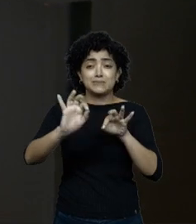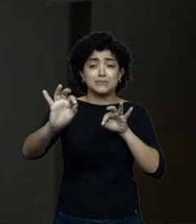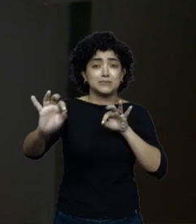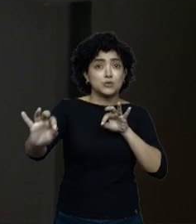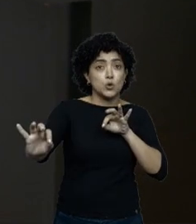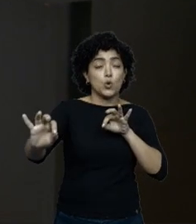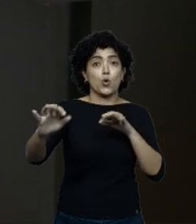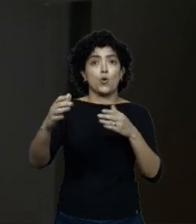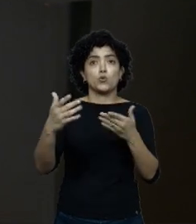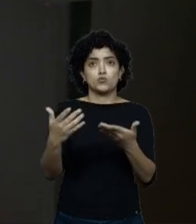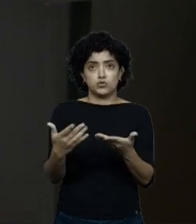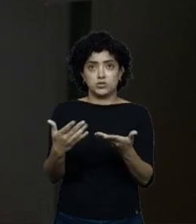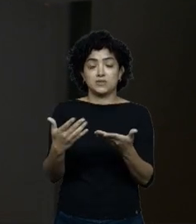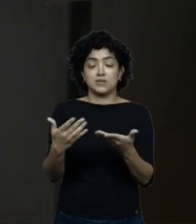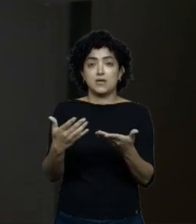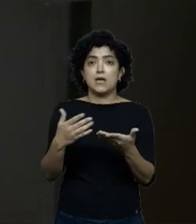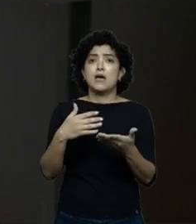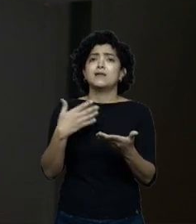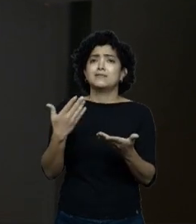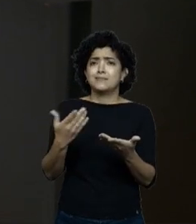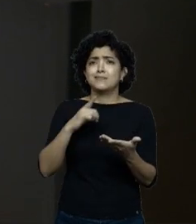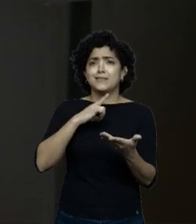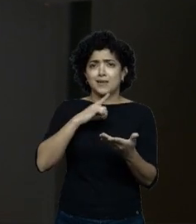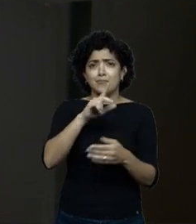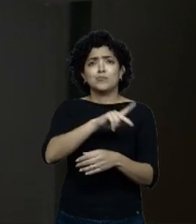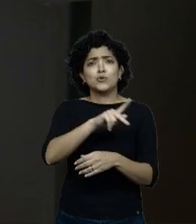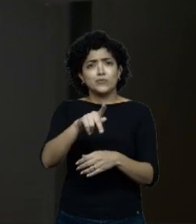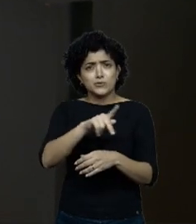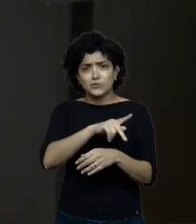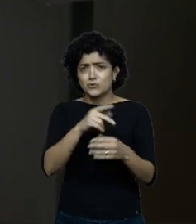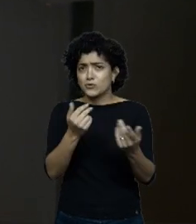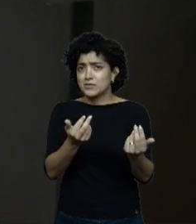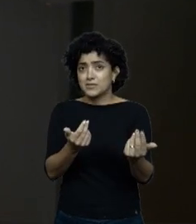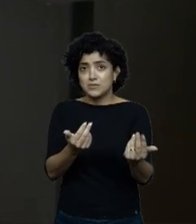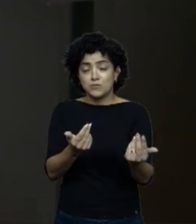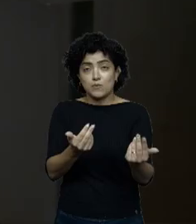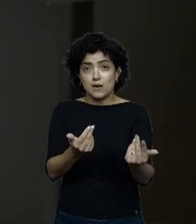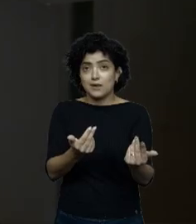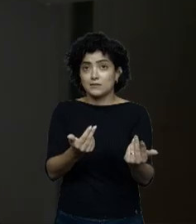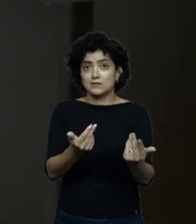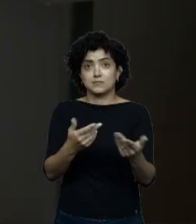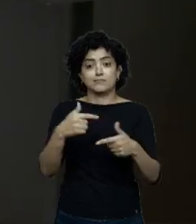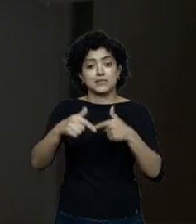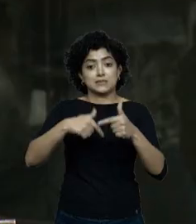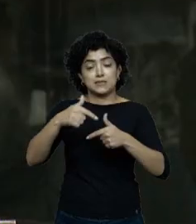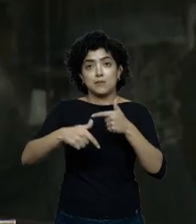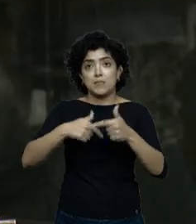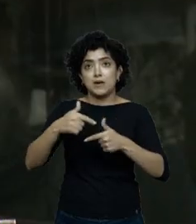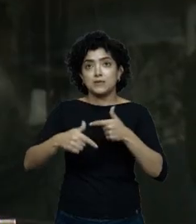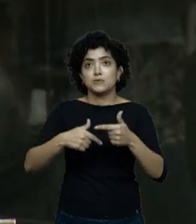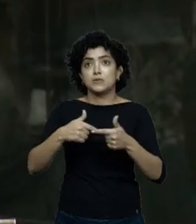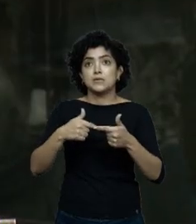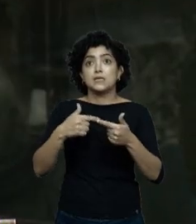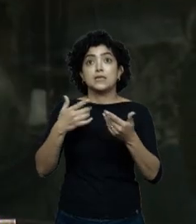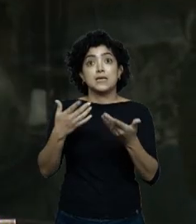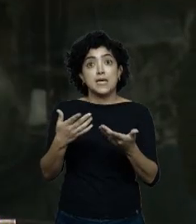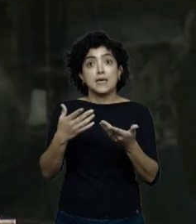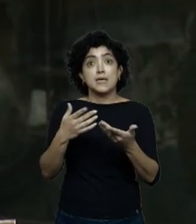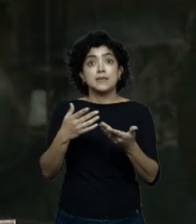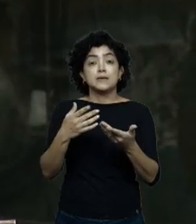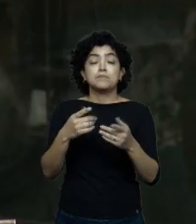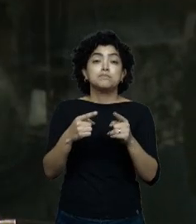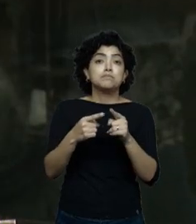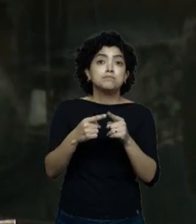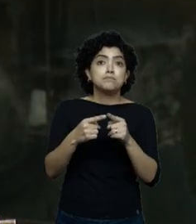caso o meu deste ano mas já teve anos e tem professores que continuam fazendo isso na nossa Regional primeiro falada